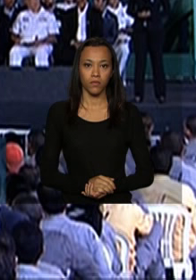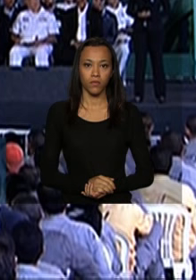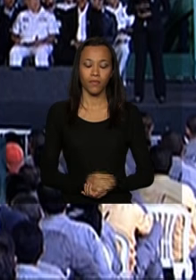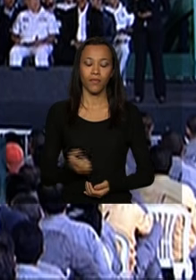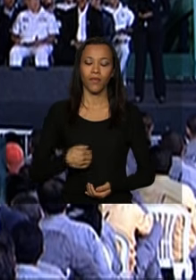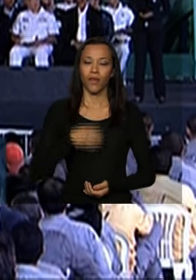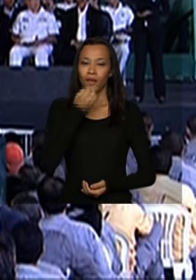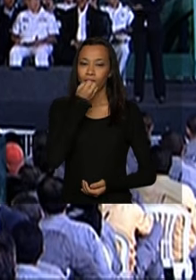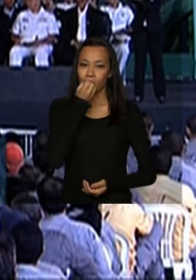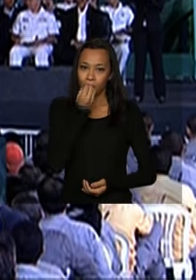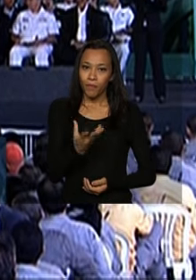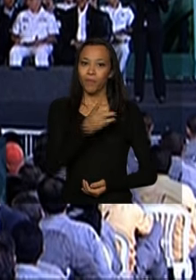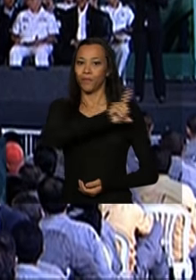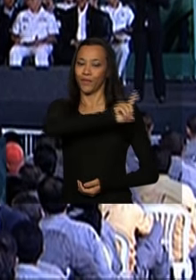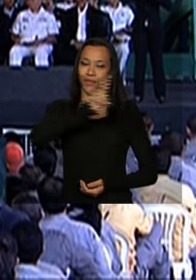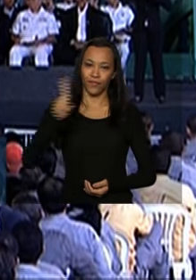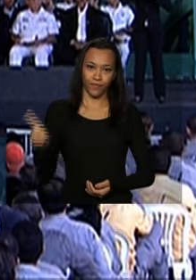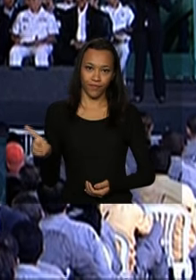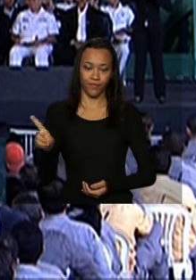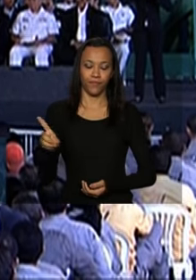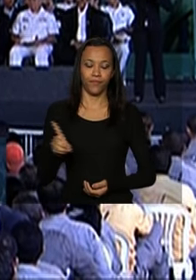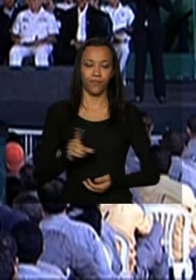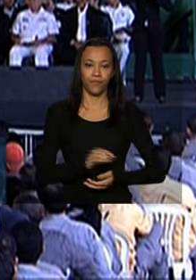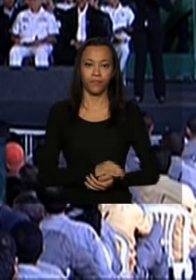Bom dia, S.